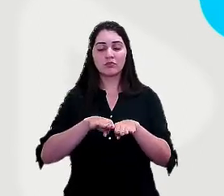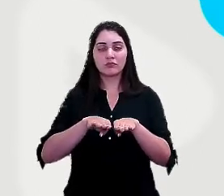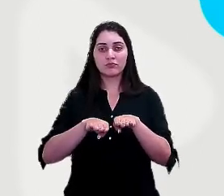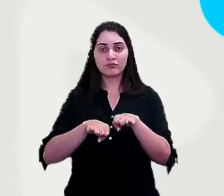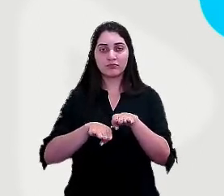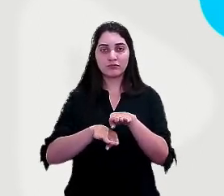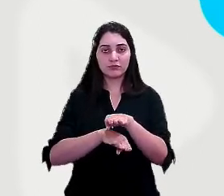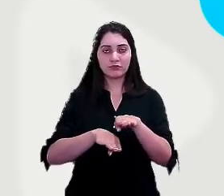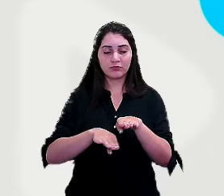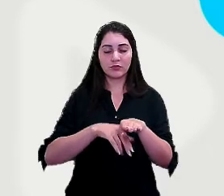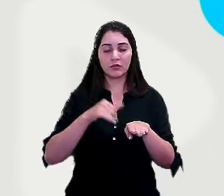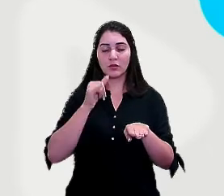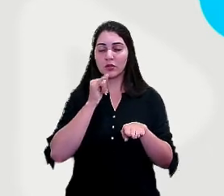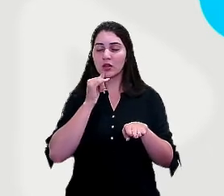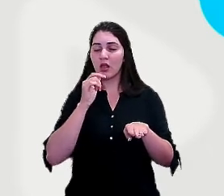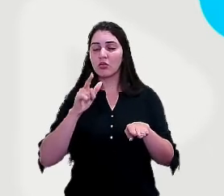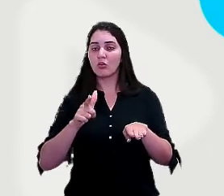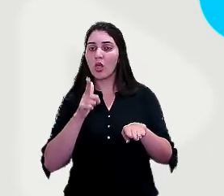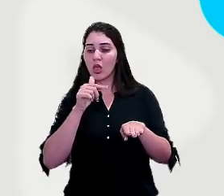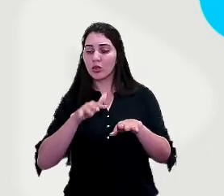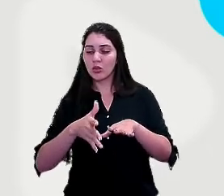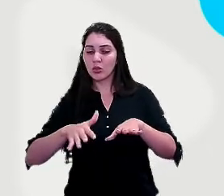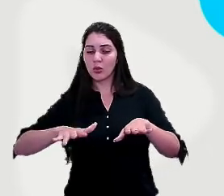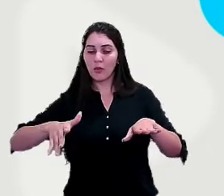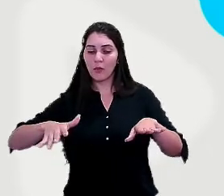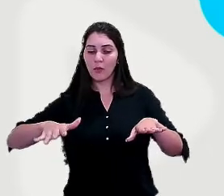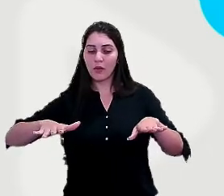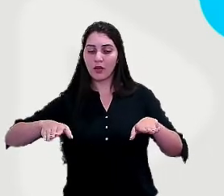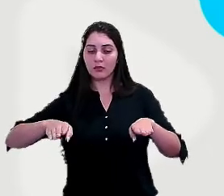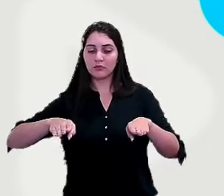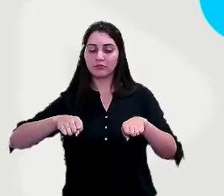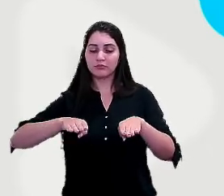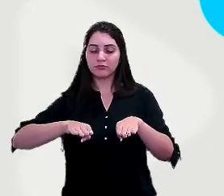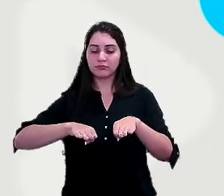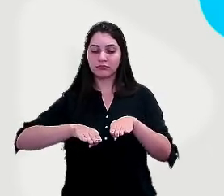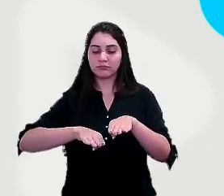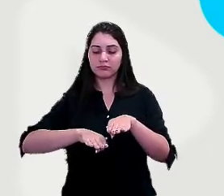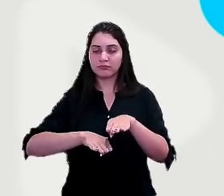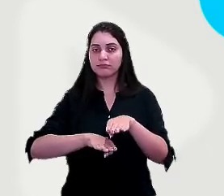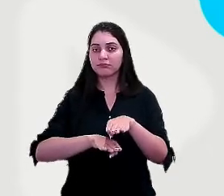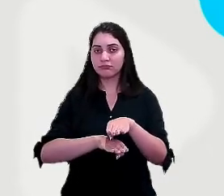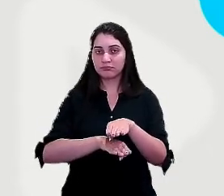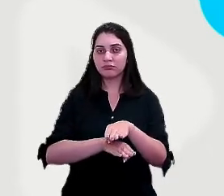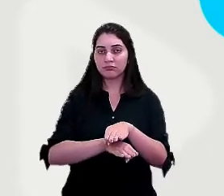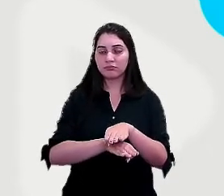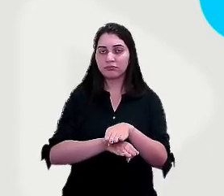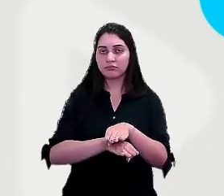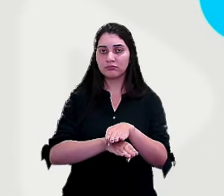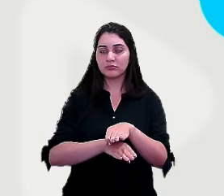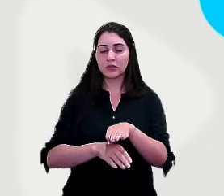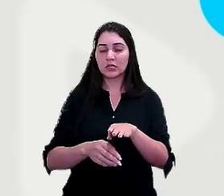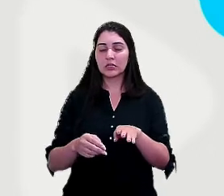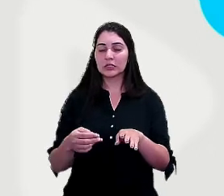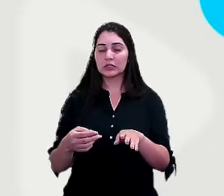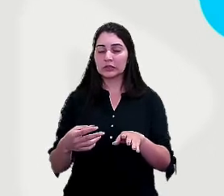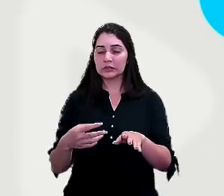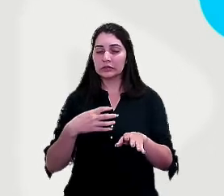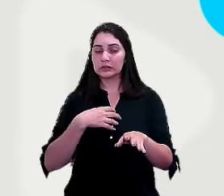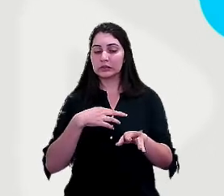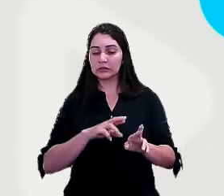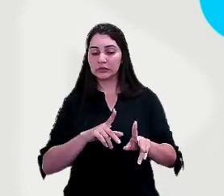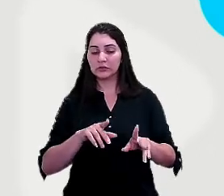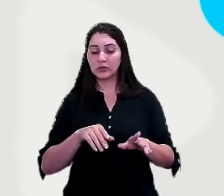que vem ali da crosta oceânica, ela está mergulhando na atmosfera por baixo da placa, que está no sentido contrário,